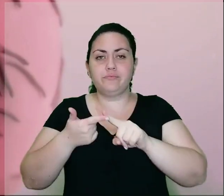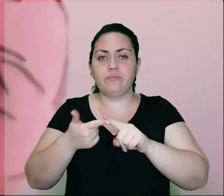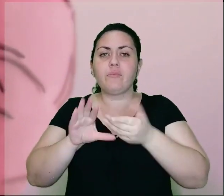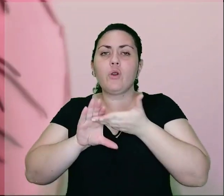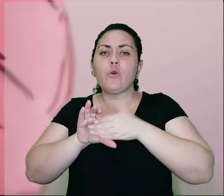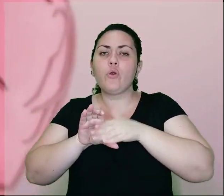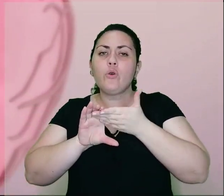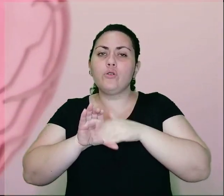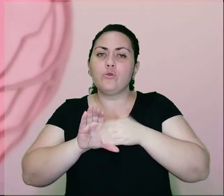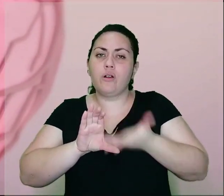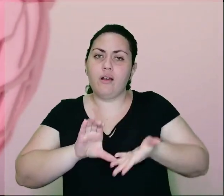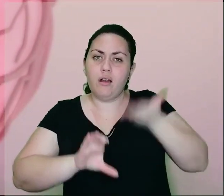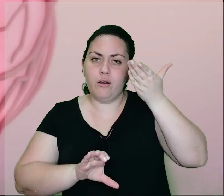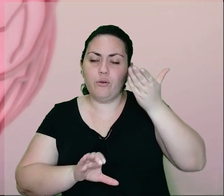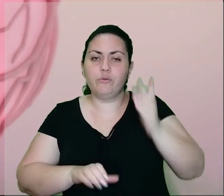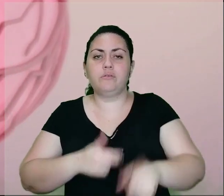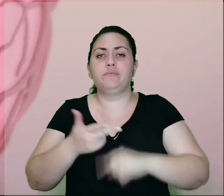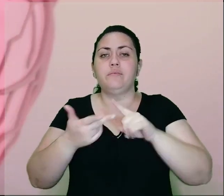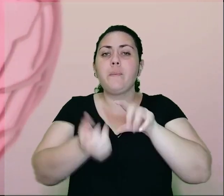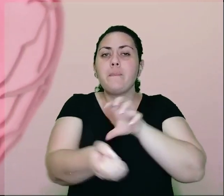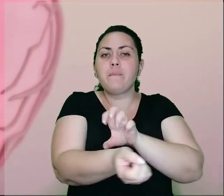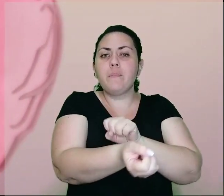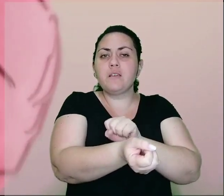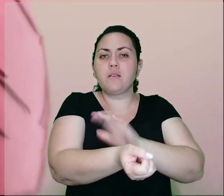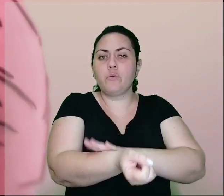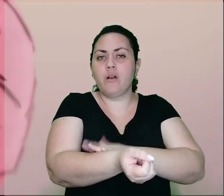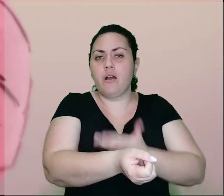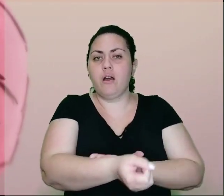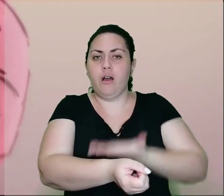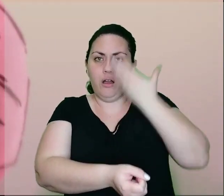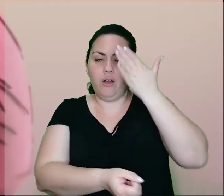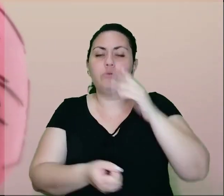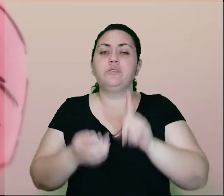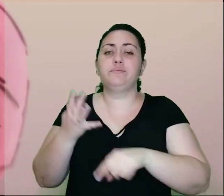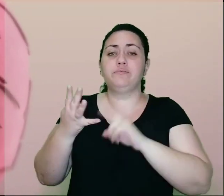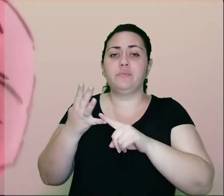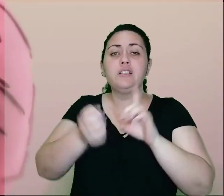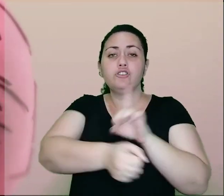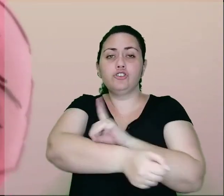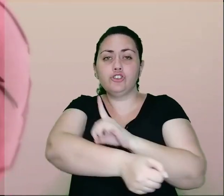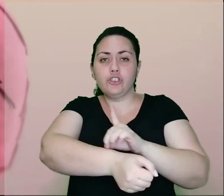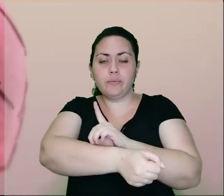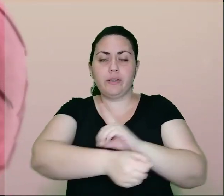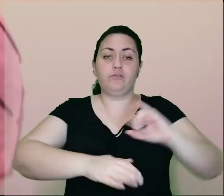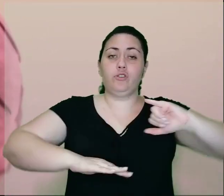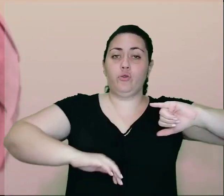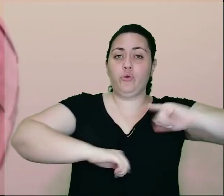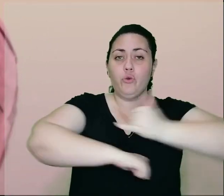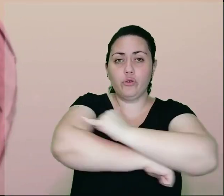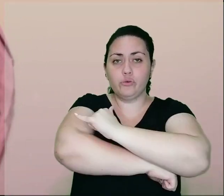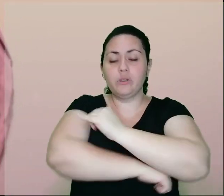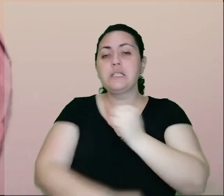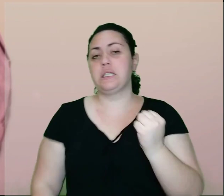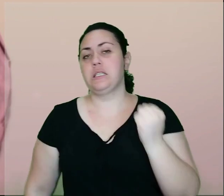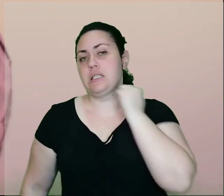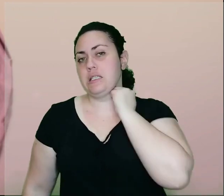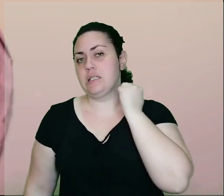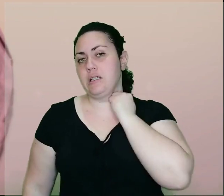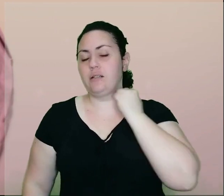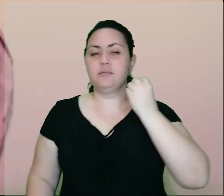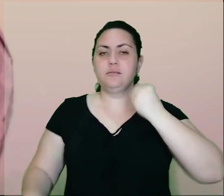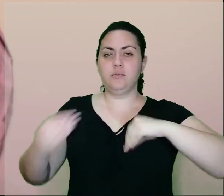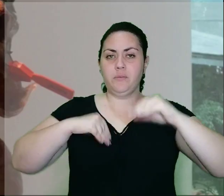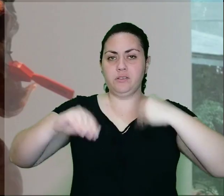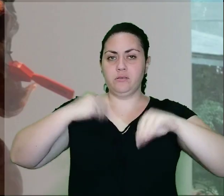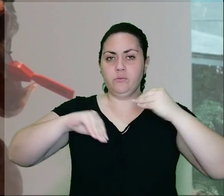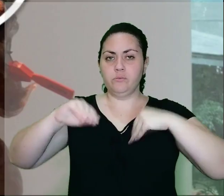em excesso, hipertensão, ou seja, pressão alta, diabetes, obesidade, estresse e depressão.